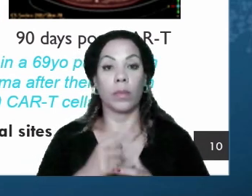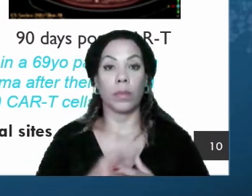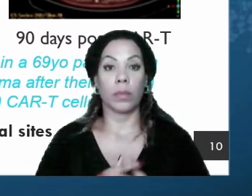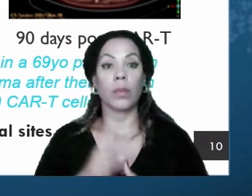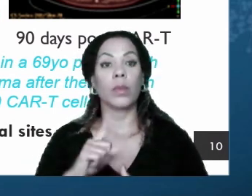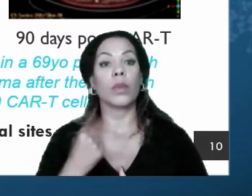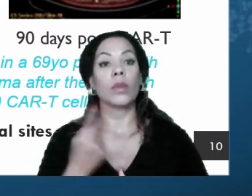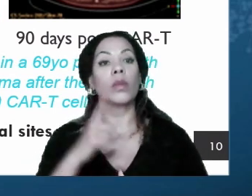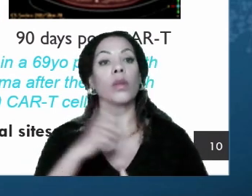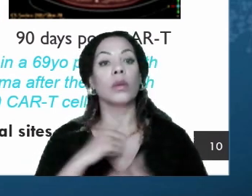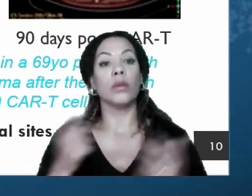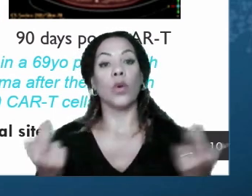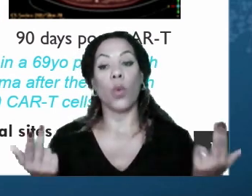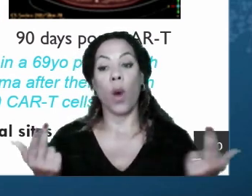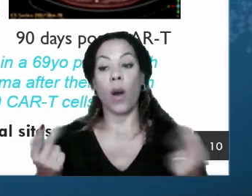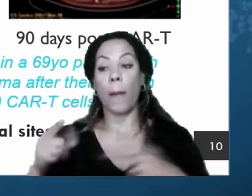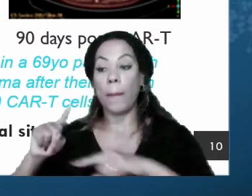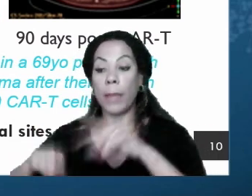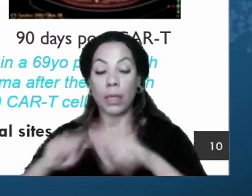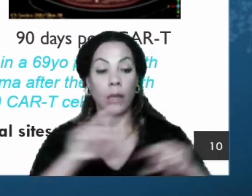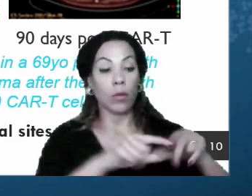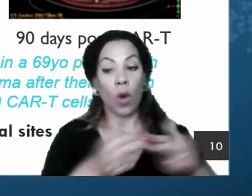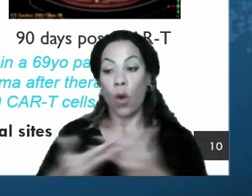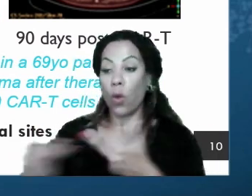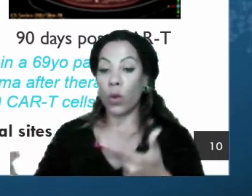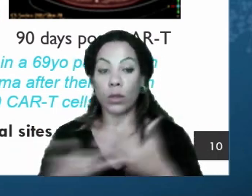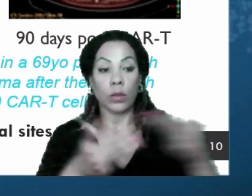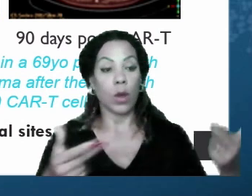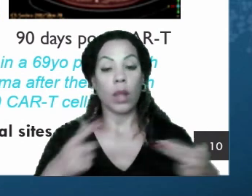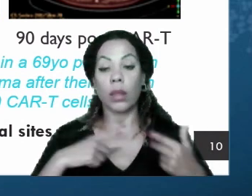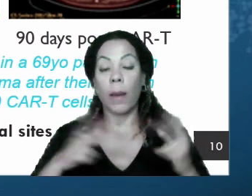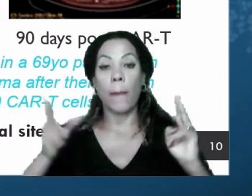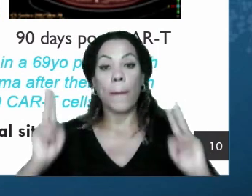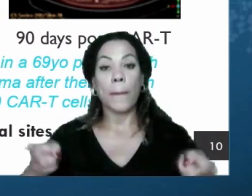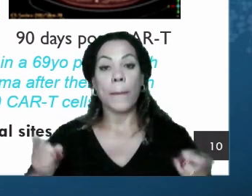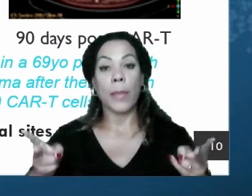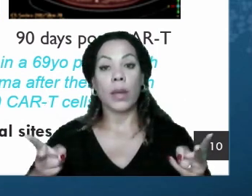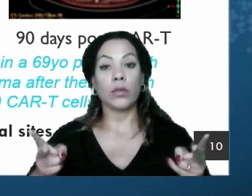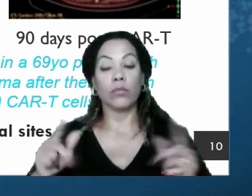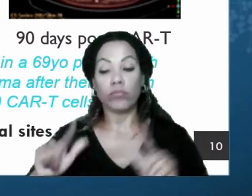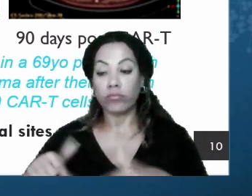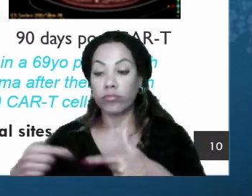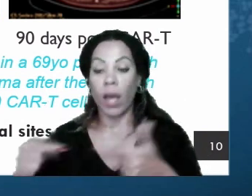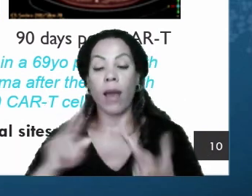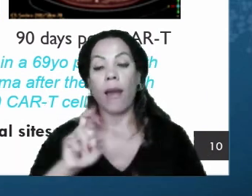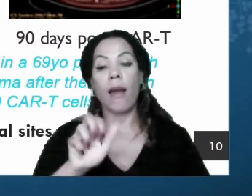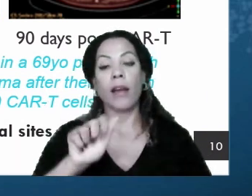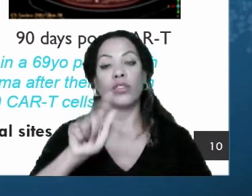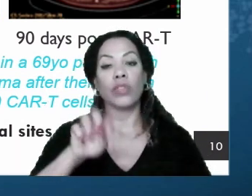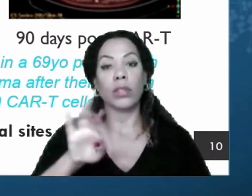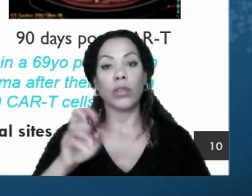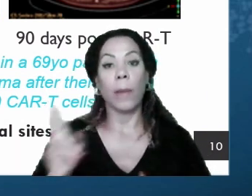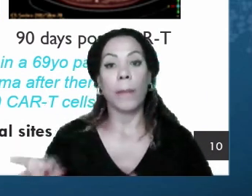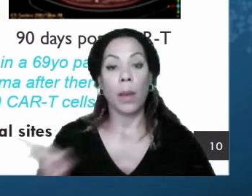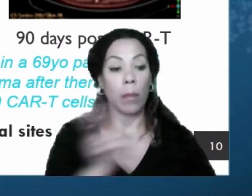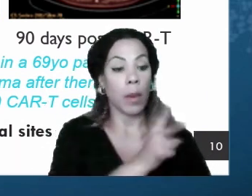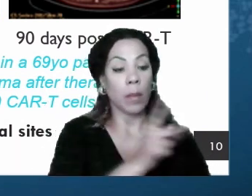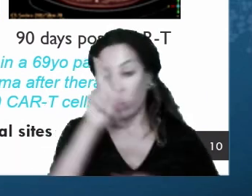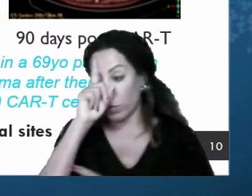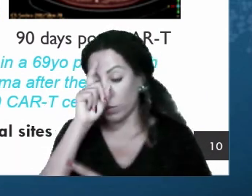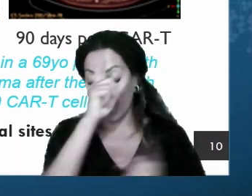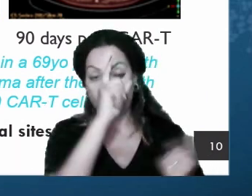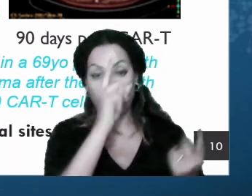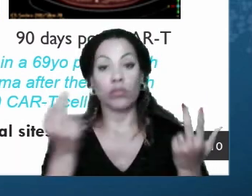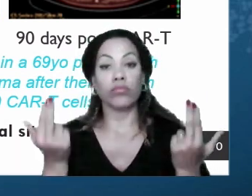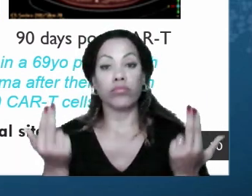Nós temos os mesmos instrumentos e materiais, os mesmos meios e mesmos reagentes em ambos os hospitais, e